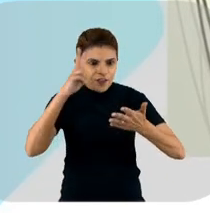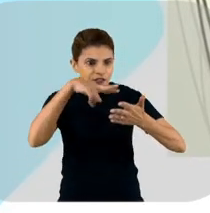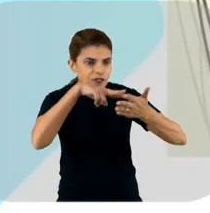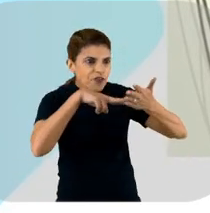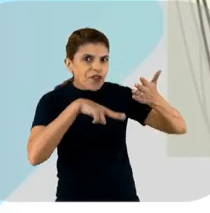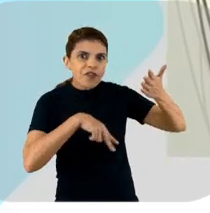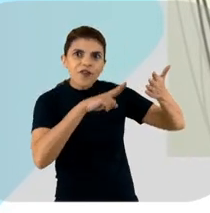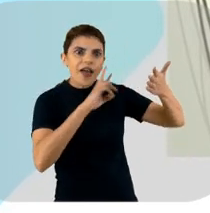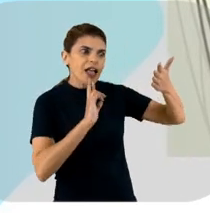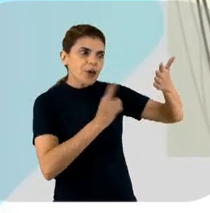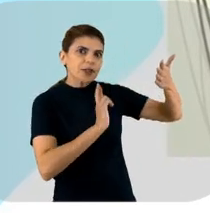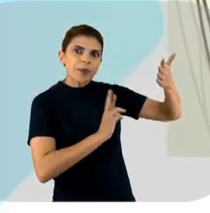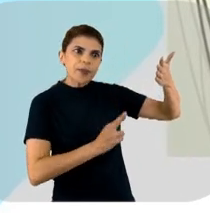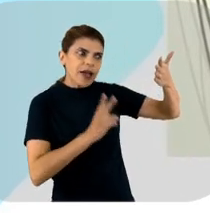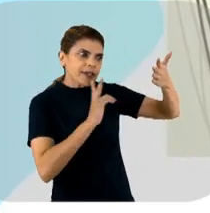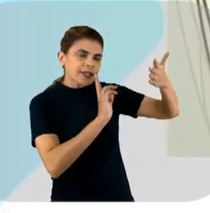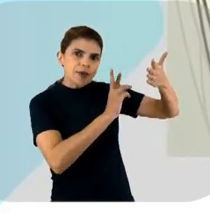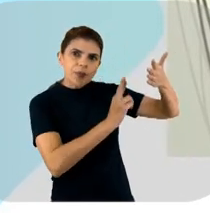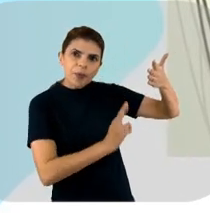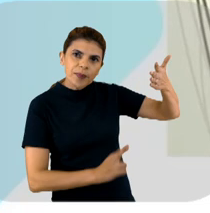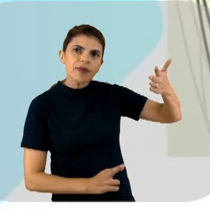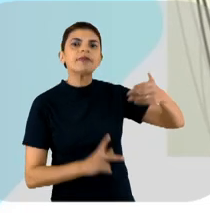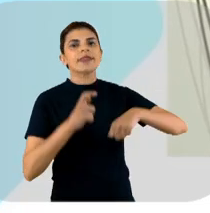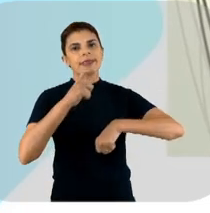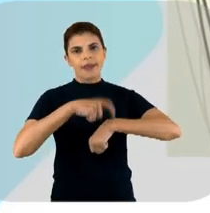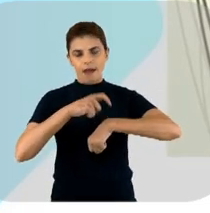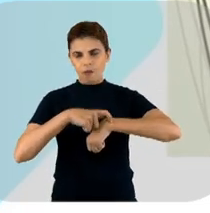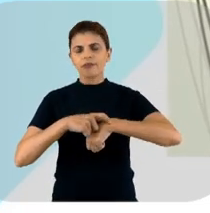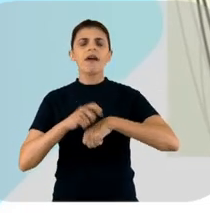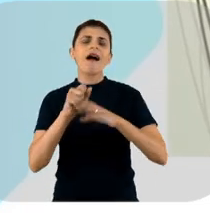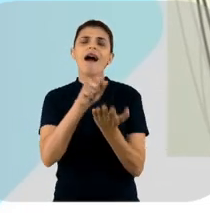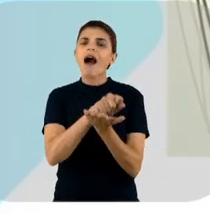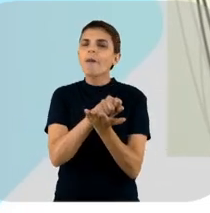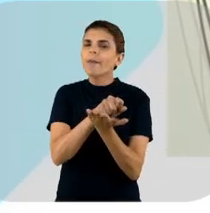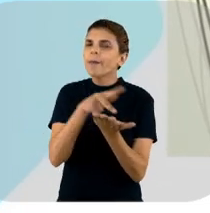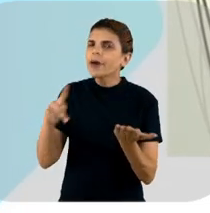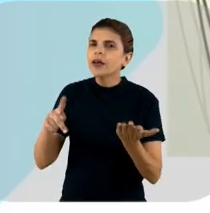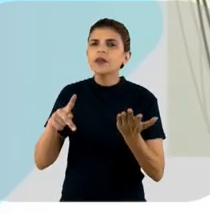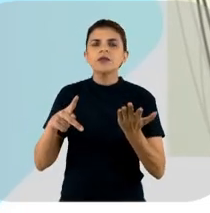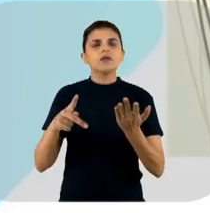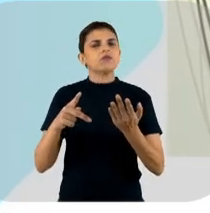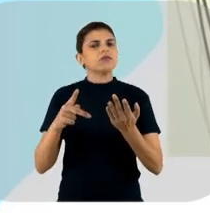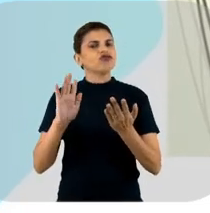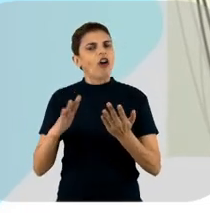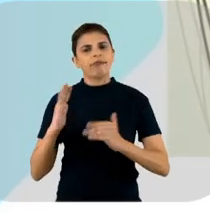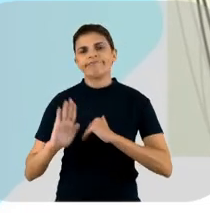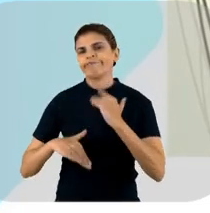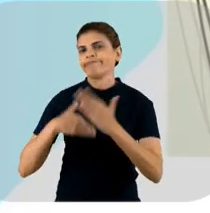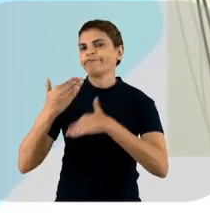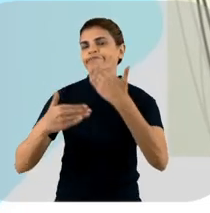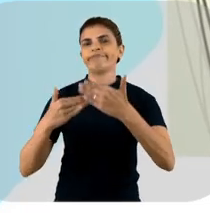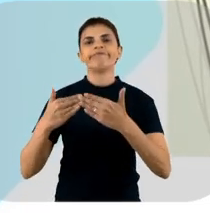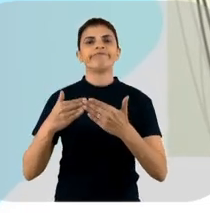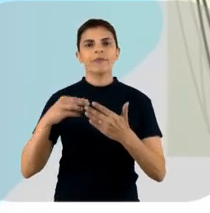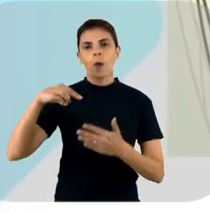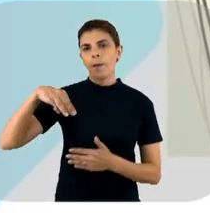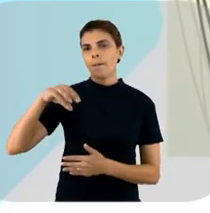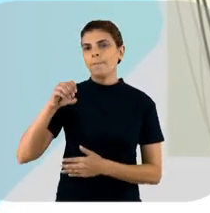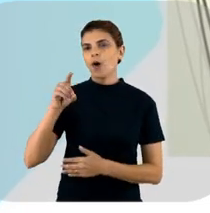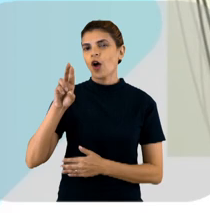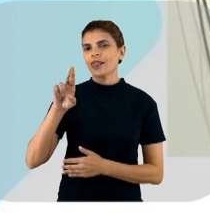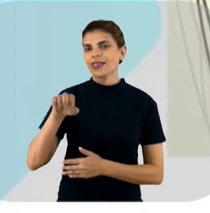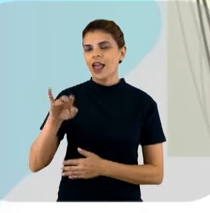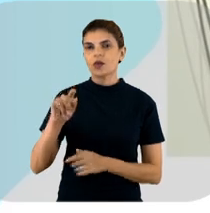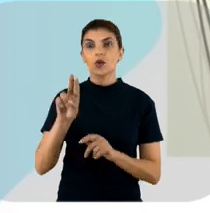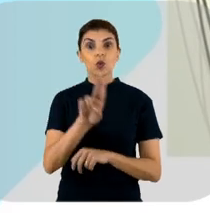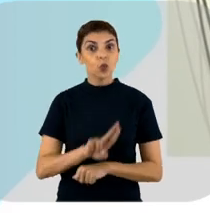vai vendo as respostas em tempo real. Então, são aplicativos modernos para usar